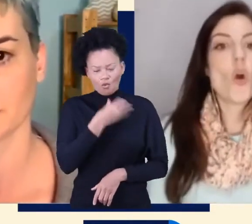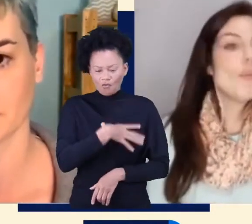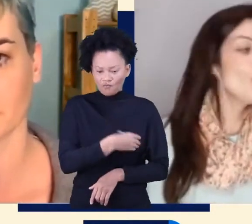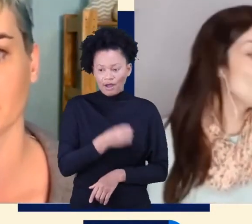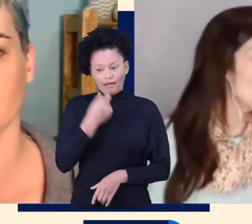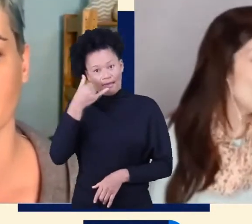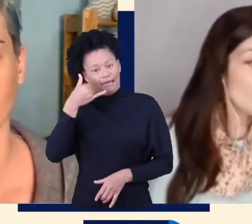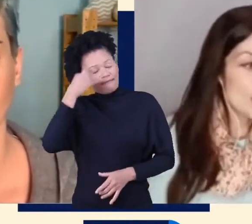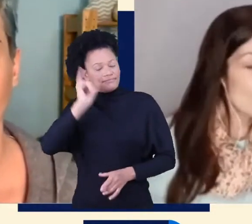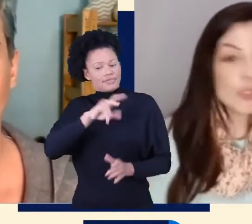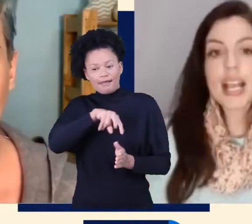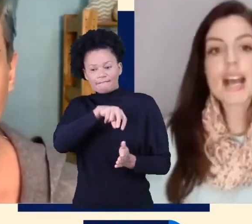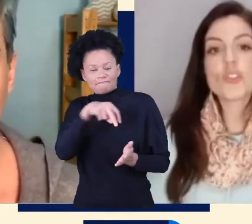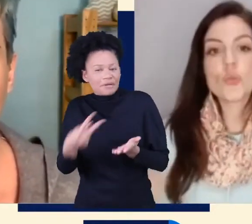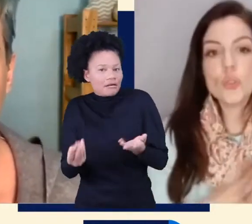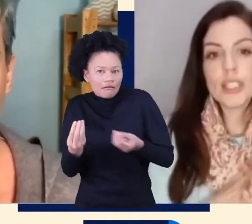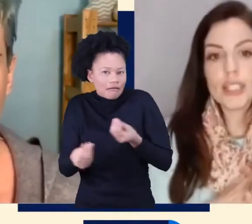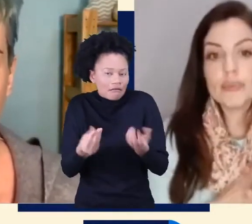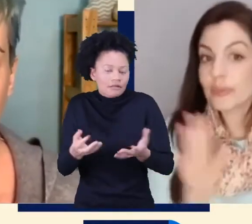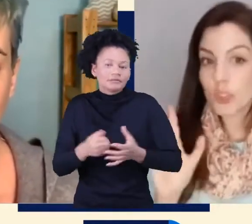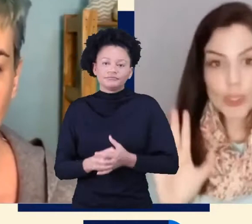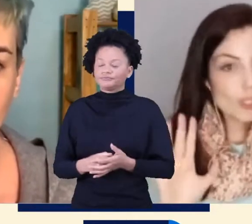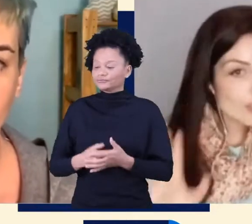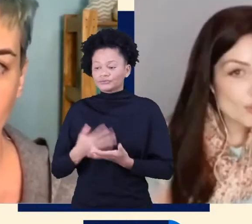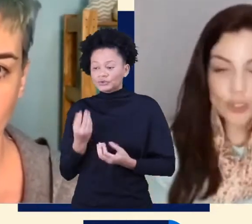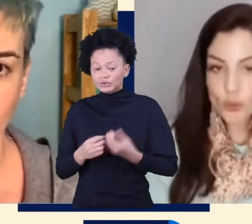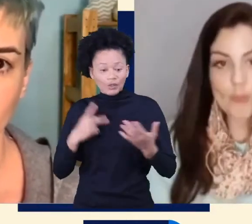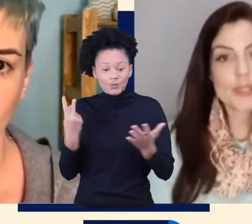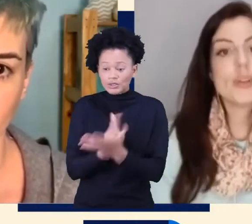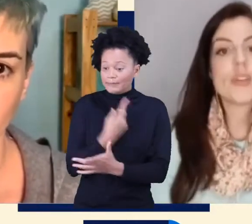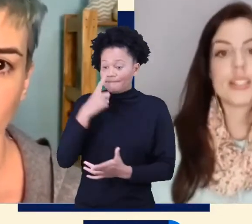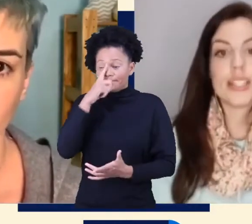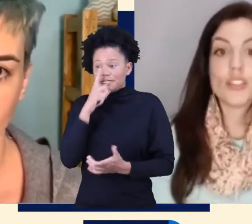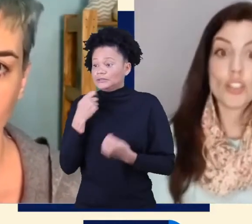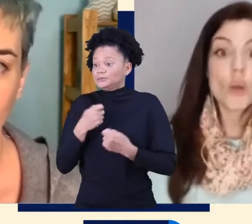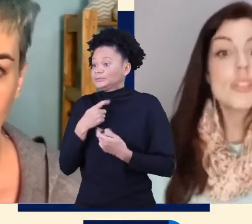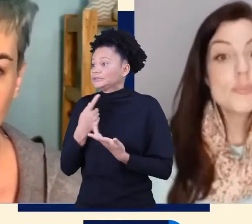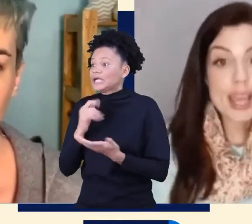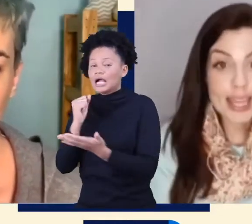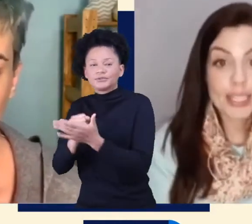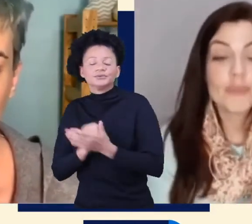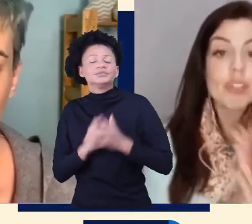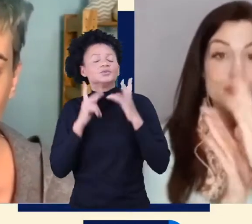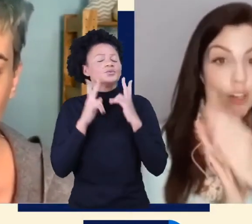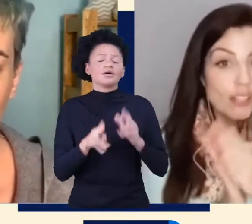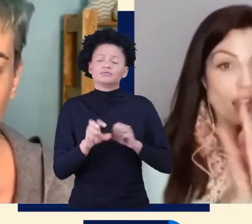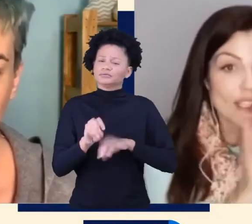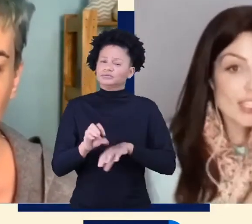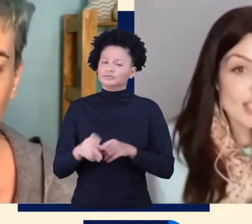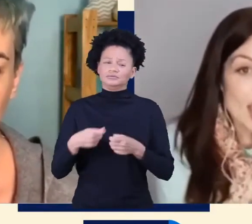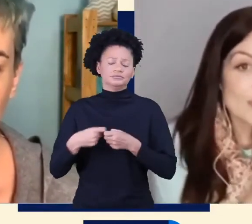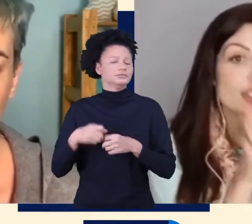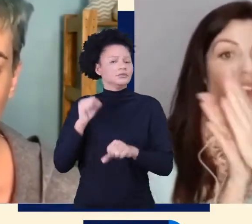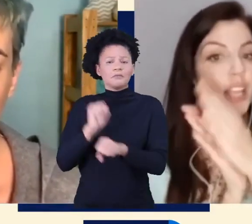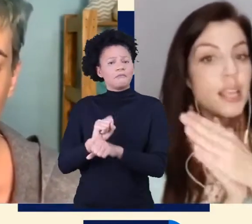né? Como buscar ajuda. Com educação sexual, a mesma coisa, tá, gente? Não esperem. Vão lá, ó, nas lives que tem